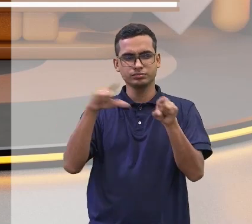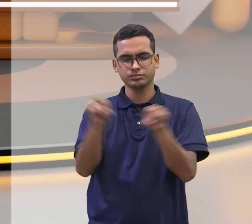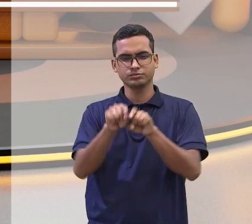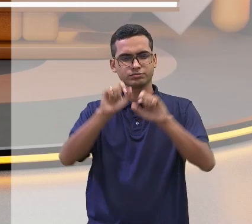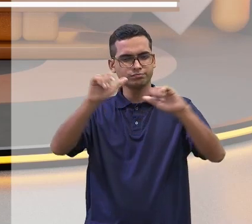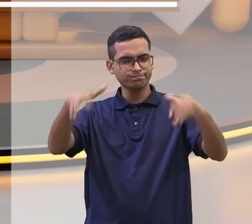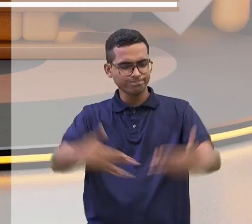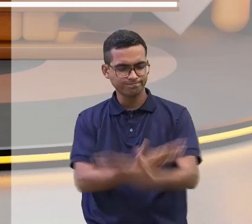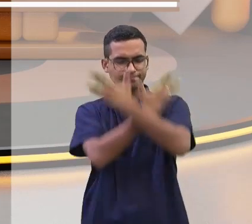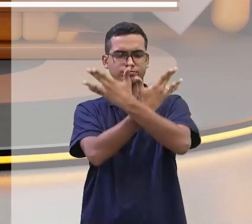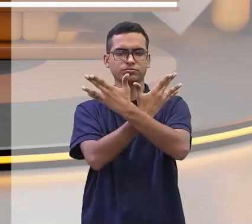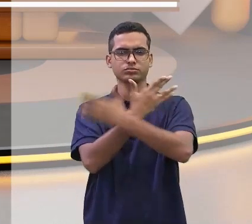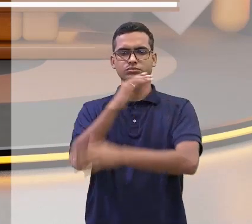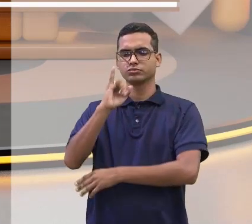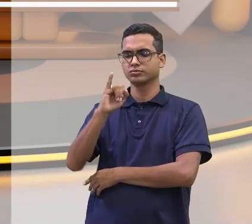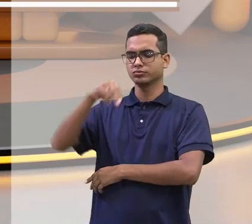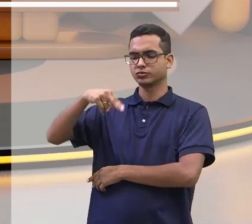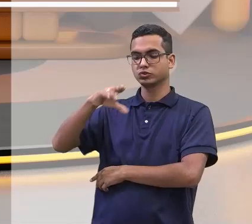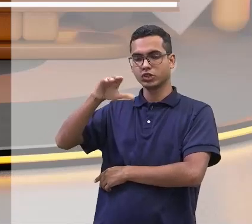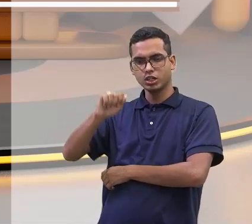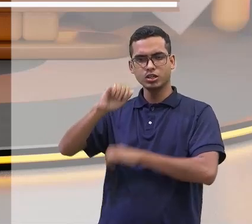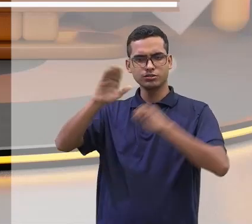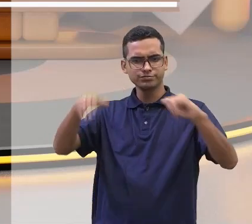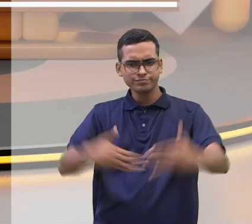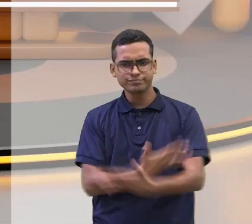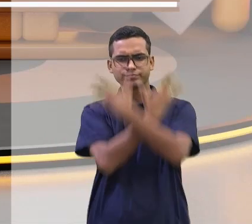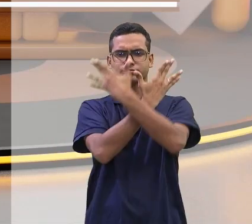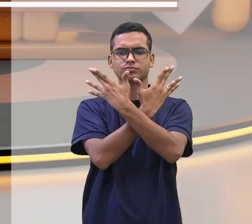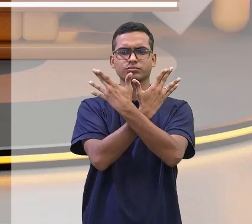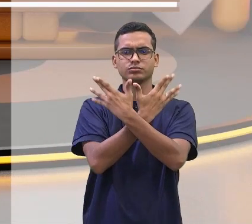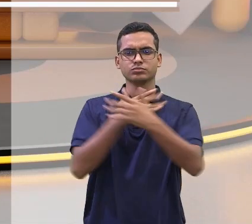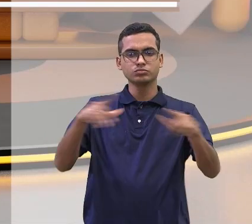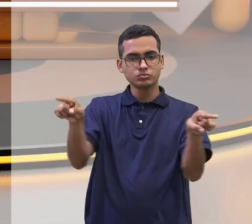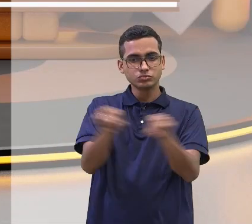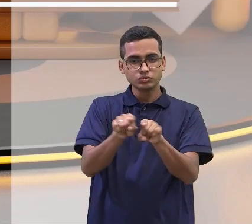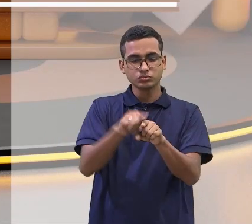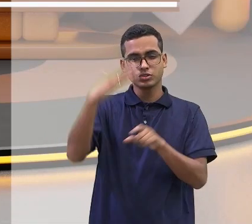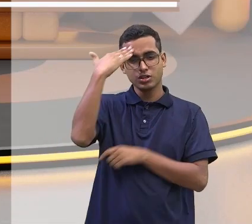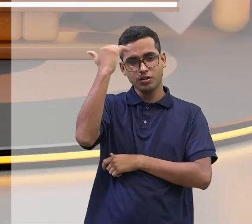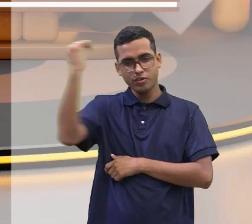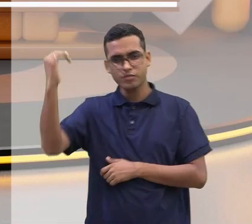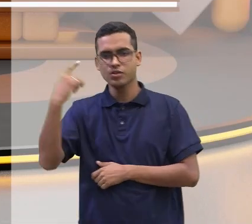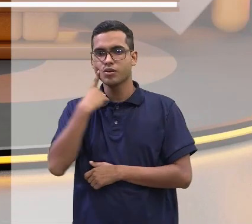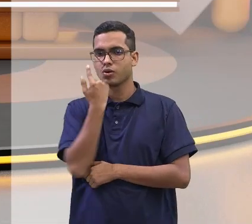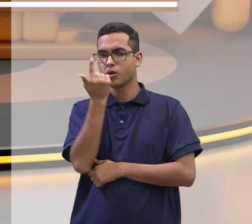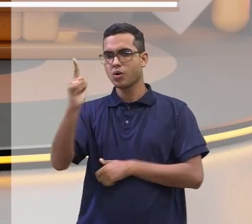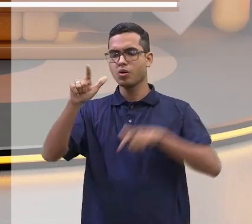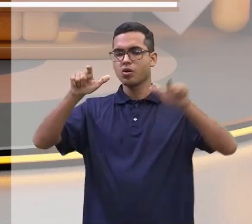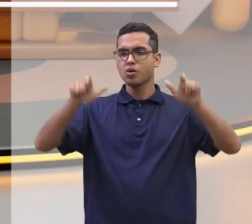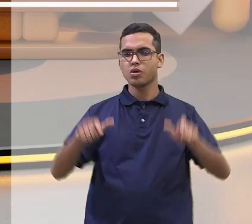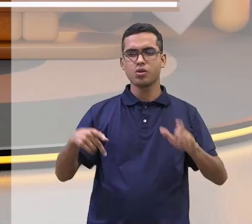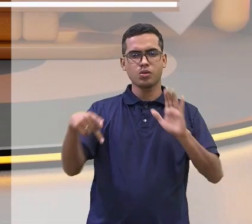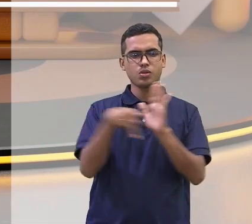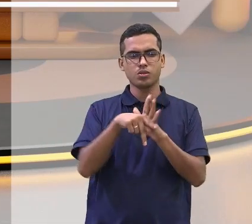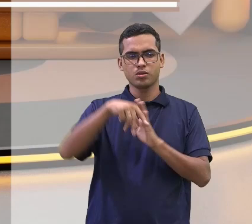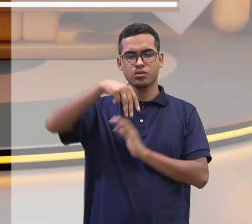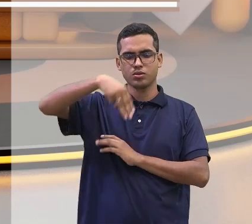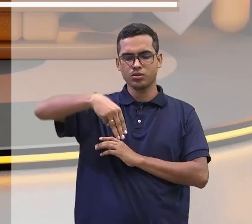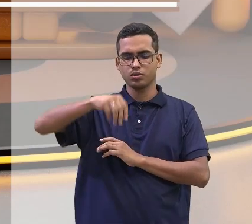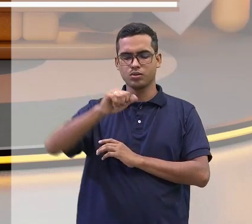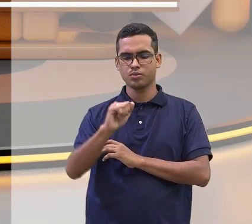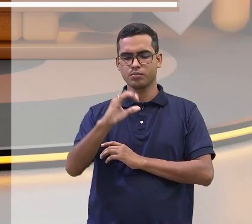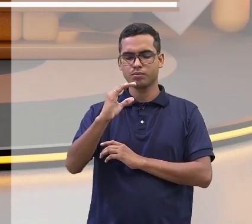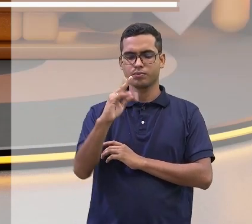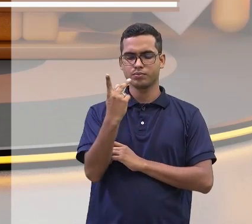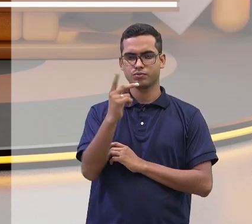mais famosa, que eu acredito que vocês já ouviram falar também, fica na cidade de Machu Picchu. Vamos aproximar aqui para